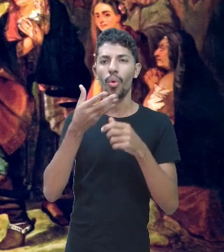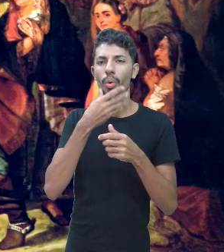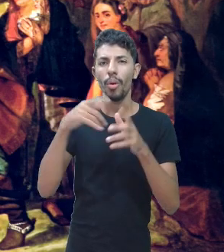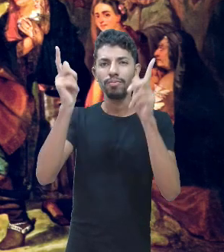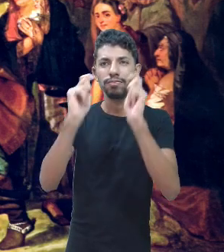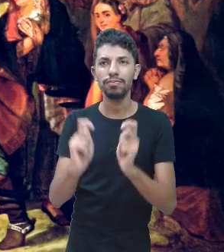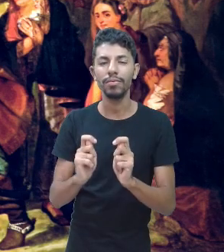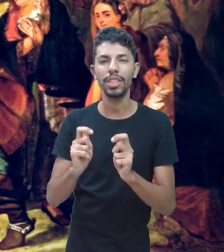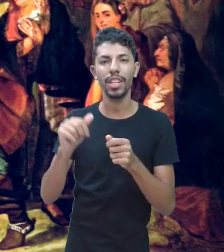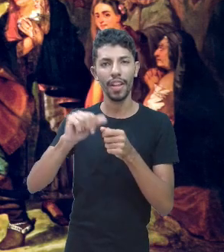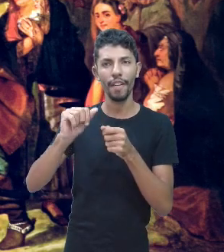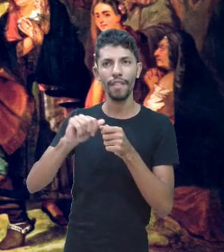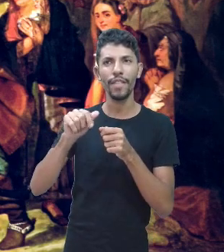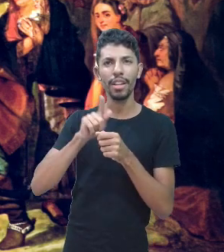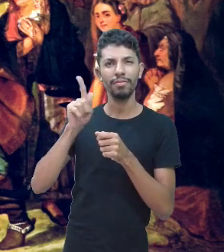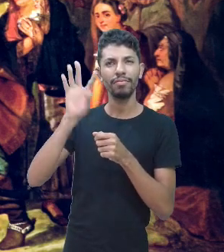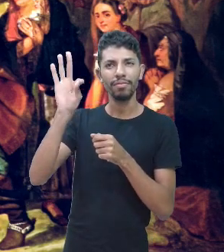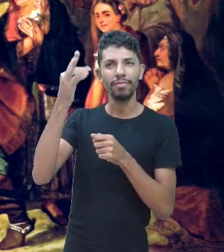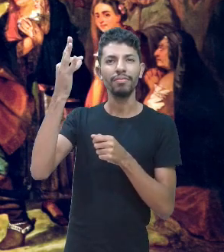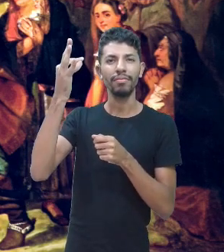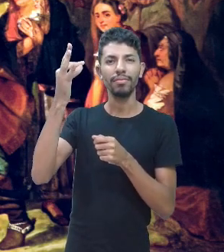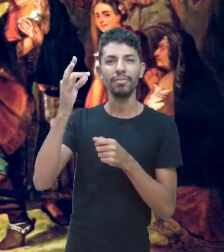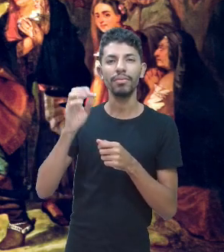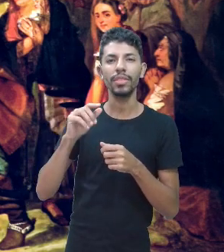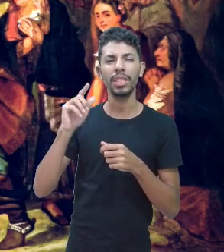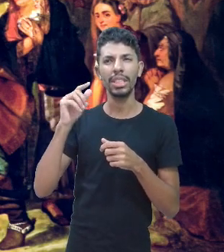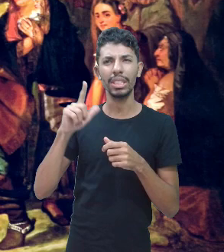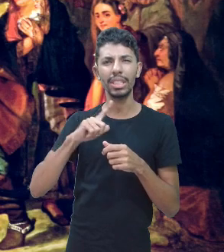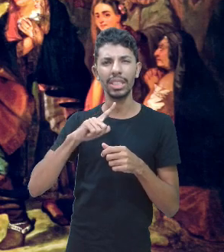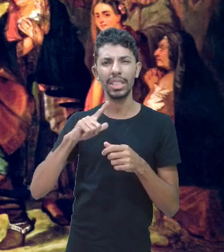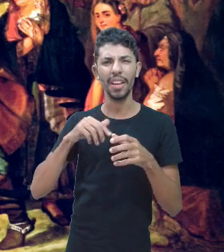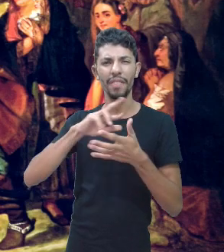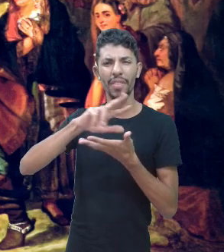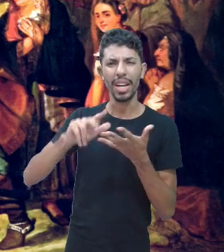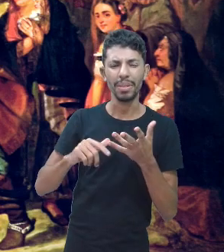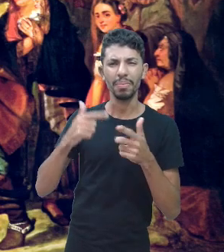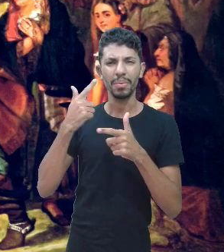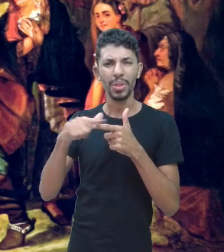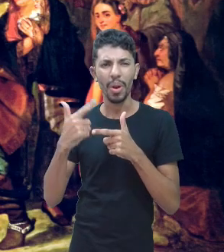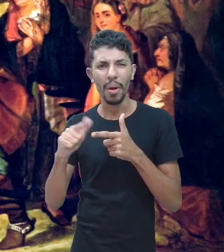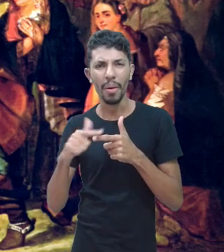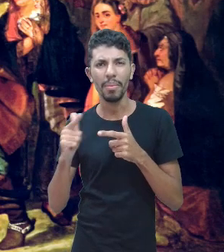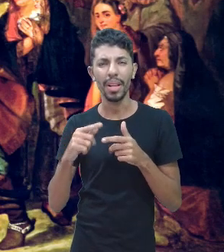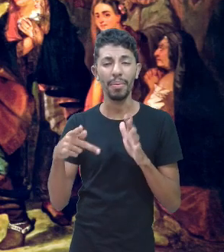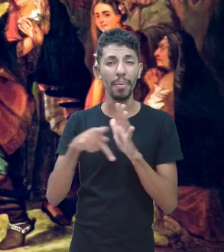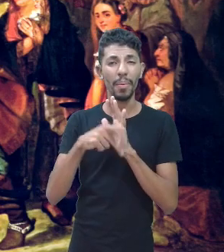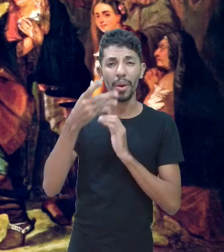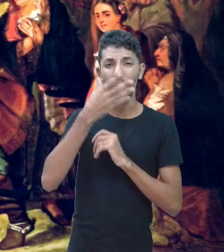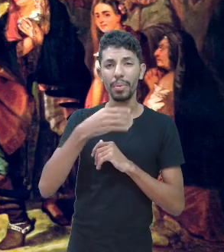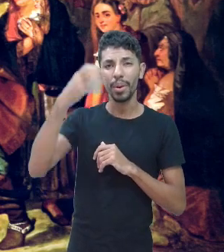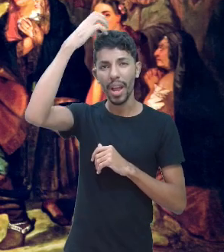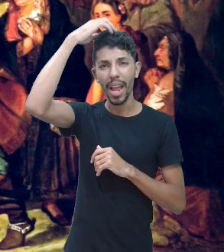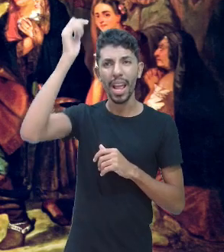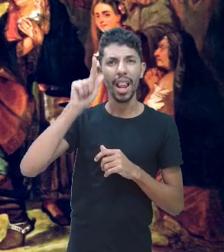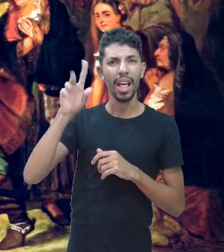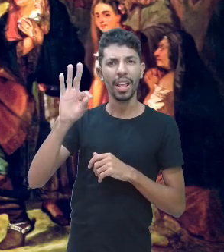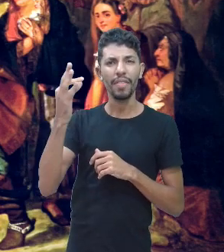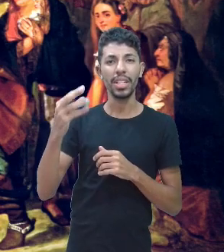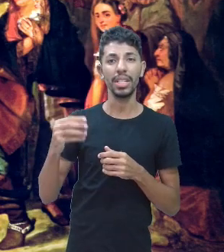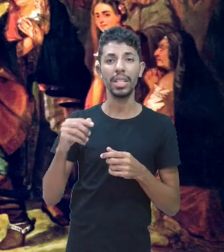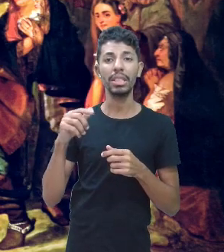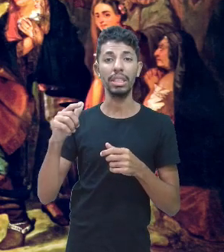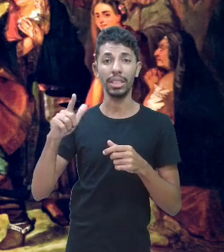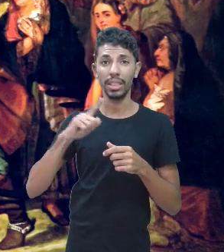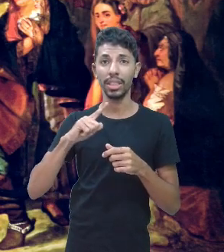obviamente, numa França muito conturbada, né, uma série de conflitos, o próprio rei da França, né, sofreu uma tentativa de assassinato,